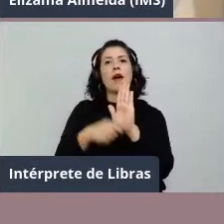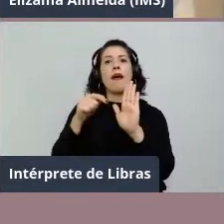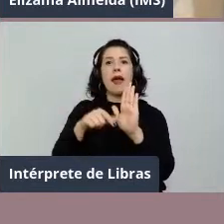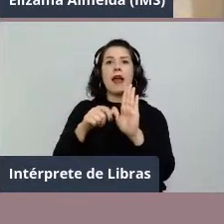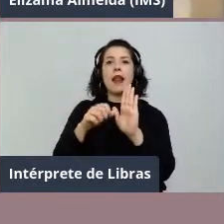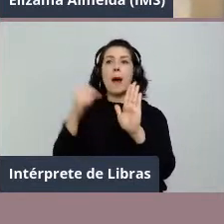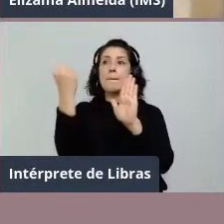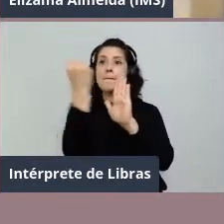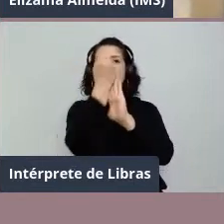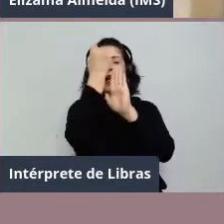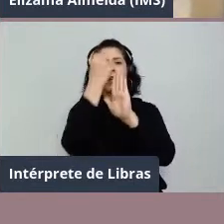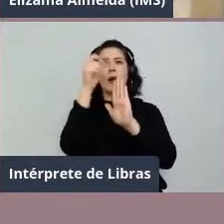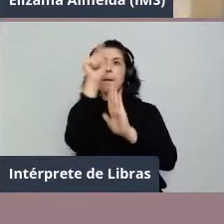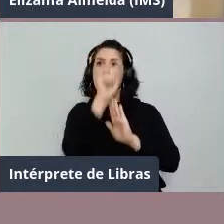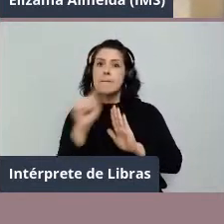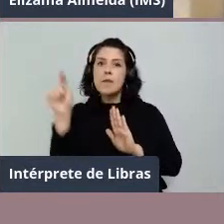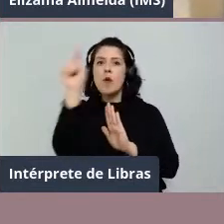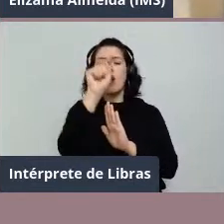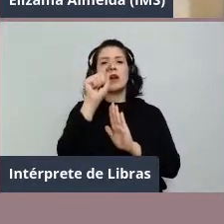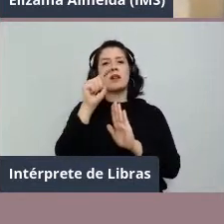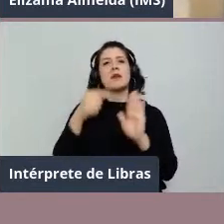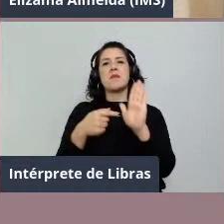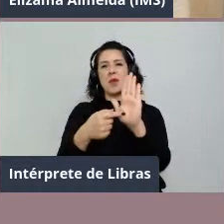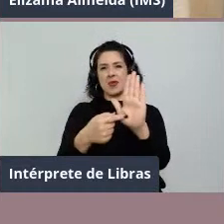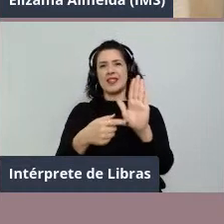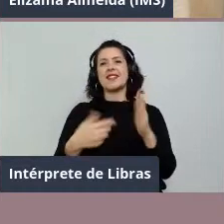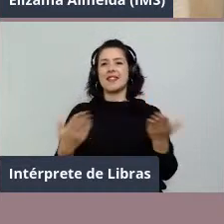Eu acho bastante fascinante, na verdade.